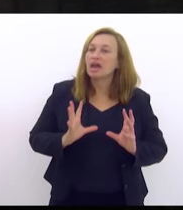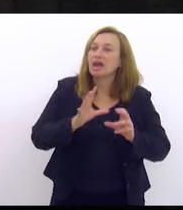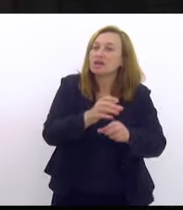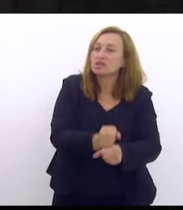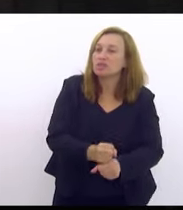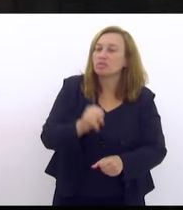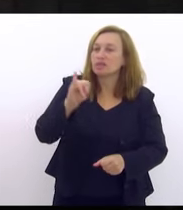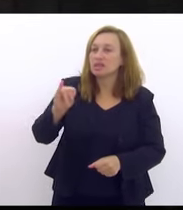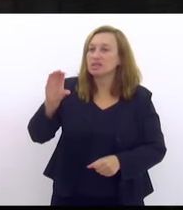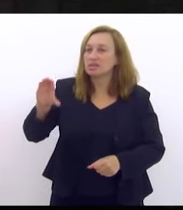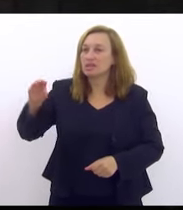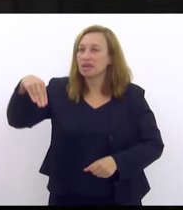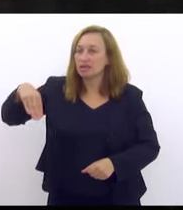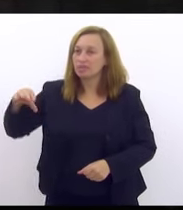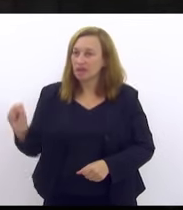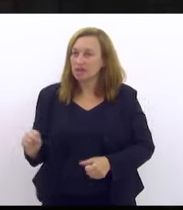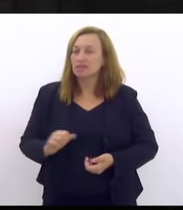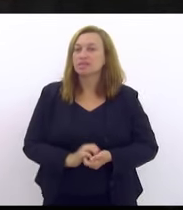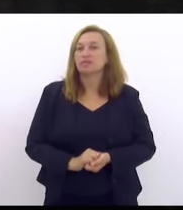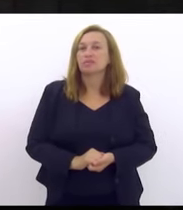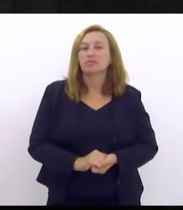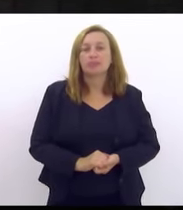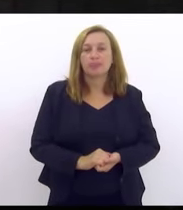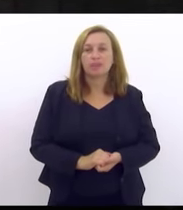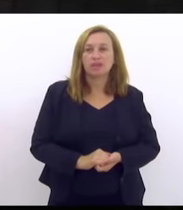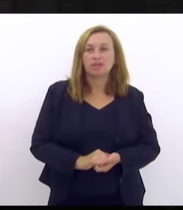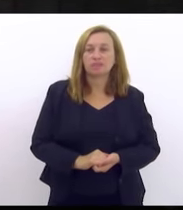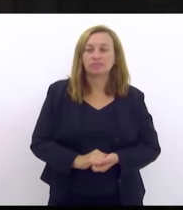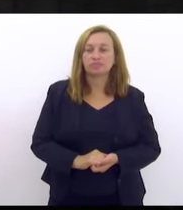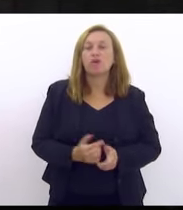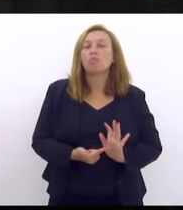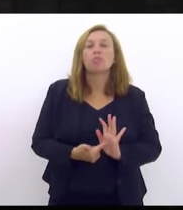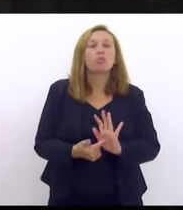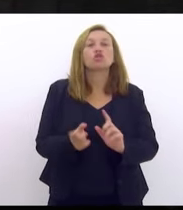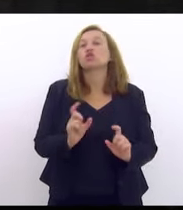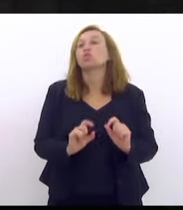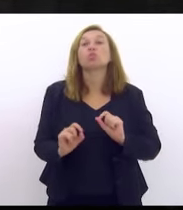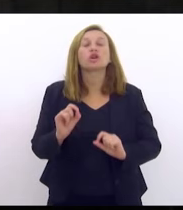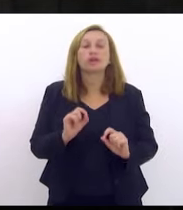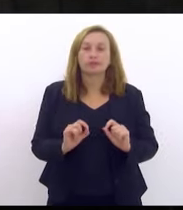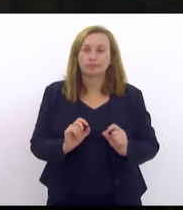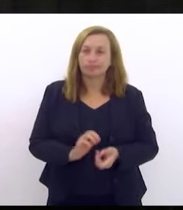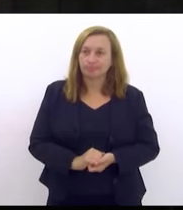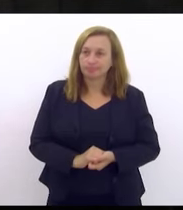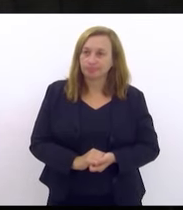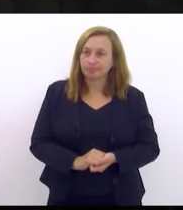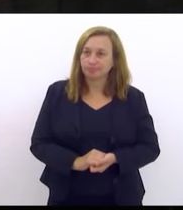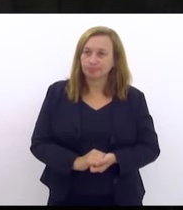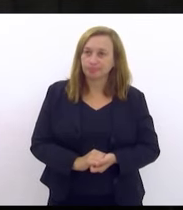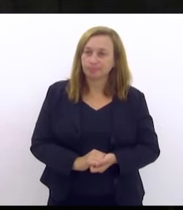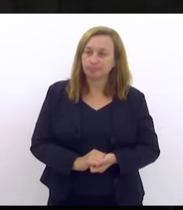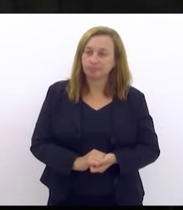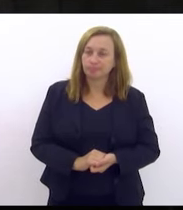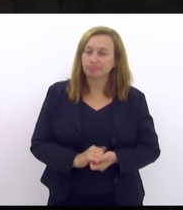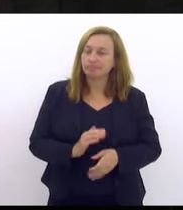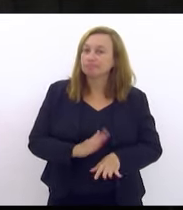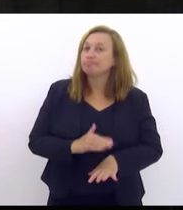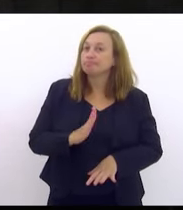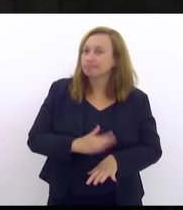o ISS. Ora, isto mostra o quê? Que cada vez